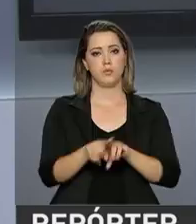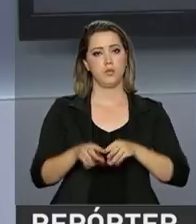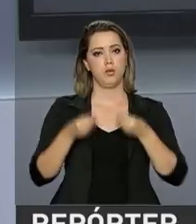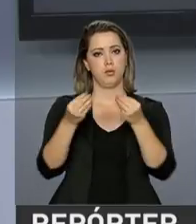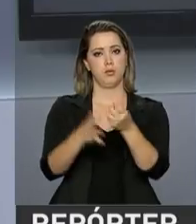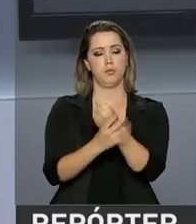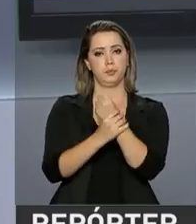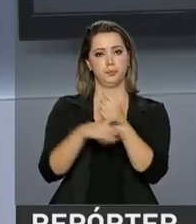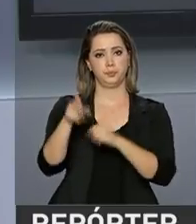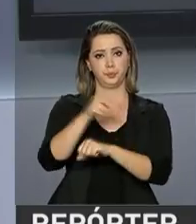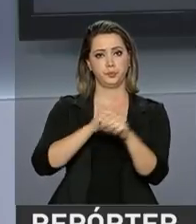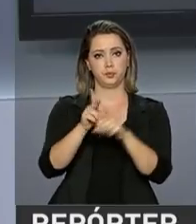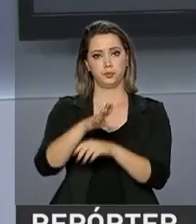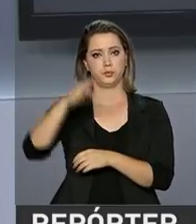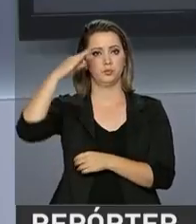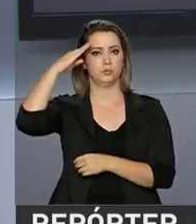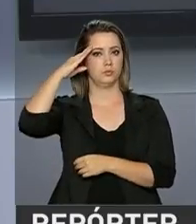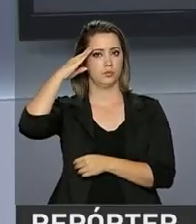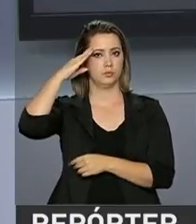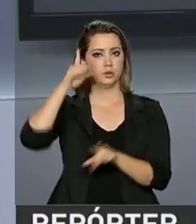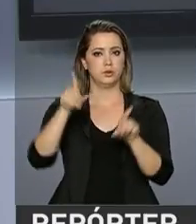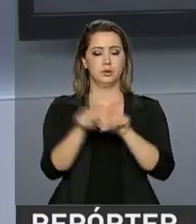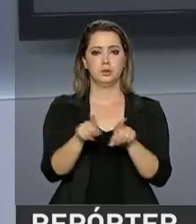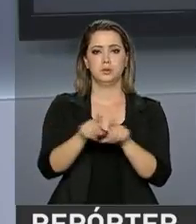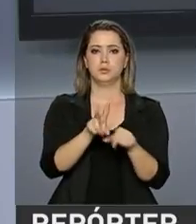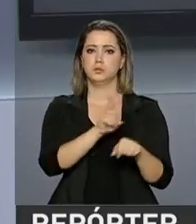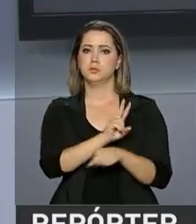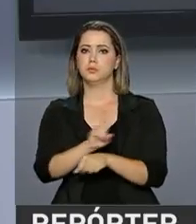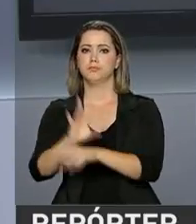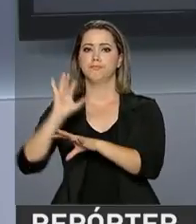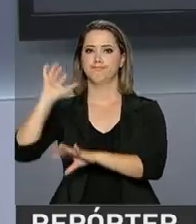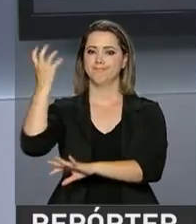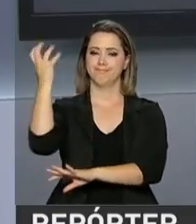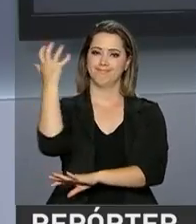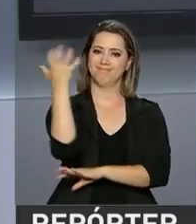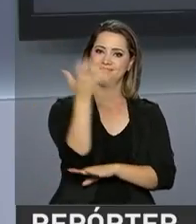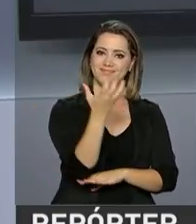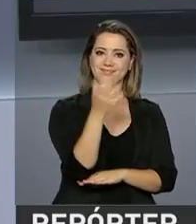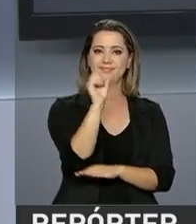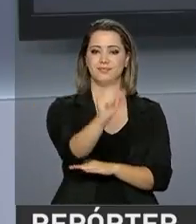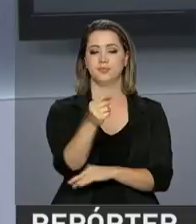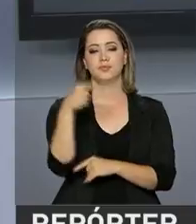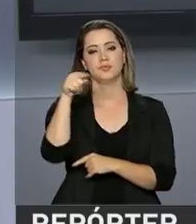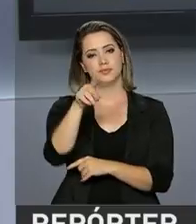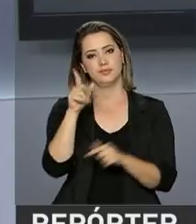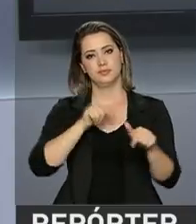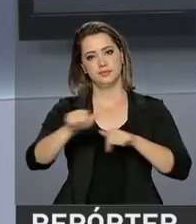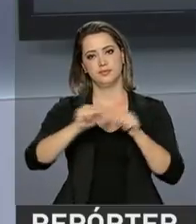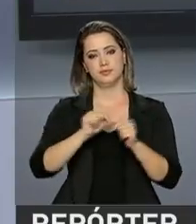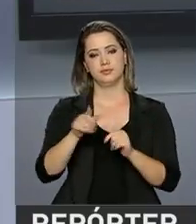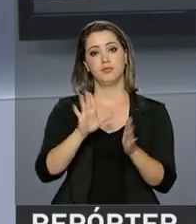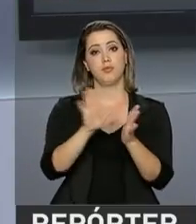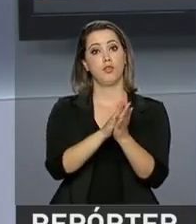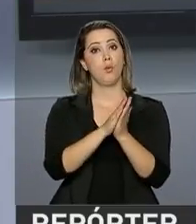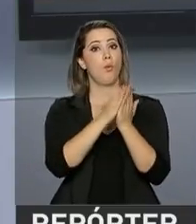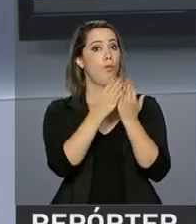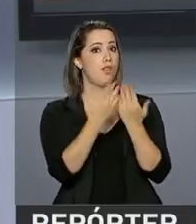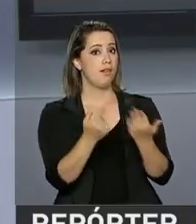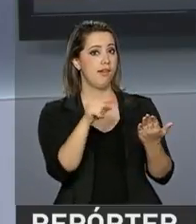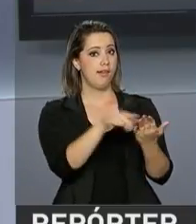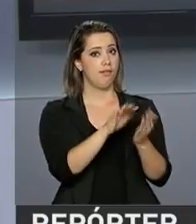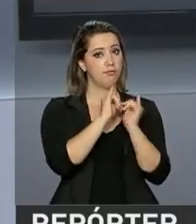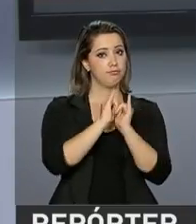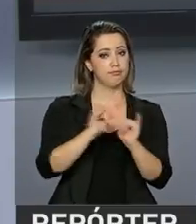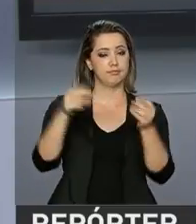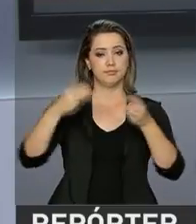a segurança do país as forças armadas trabalham também na proteção ao meio ambiente e esse trabalho foi tema de um livro lançado